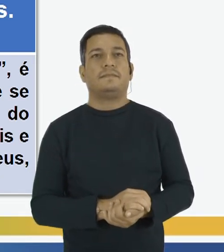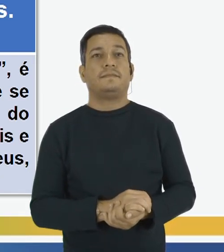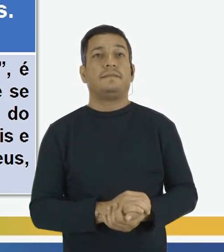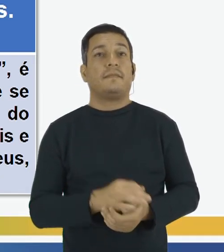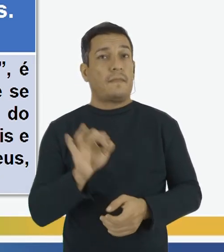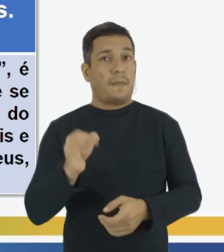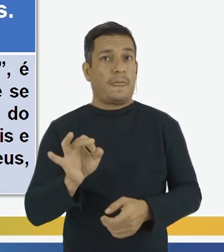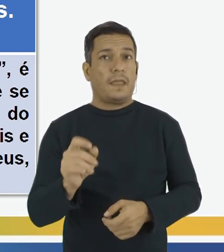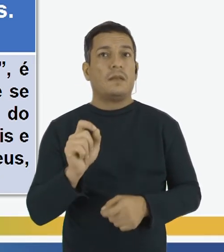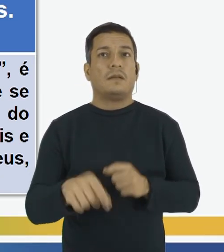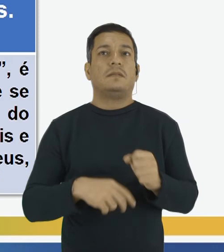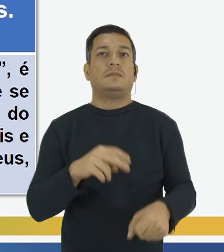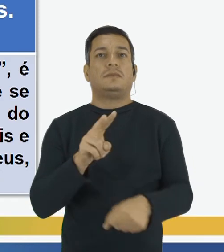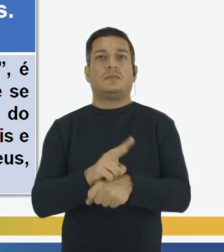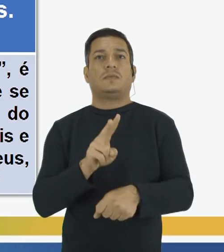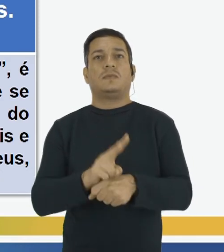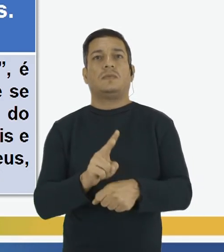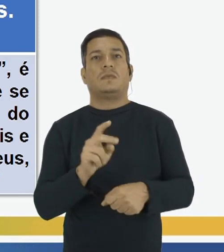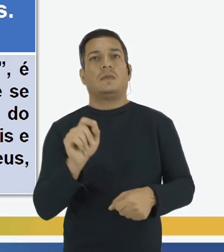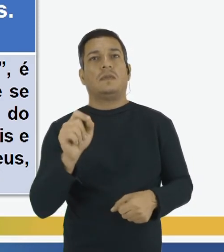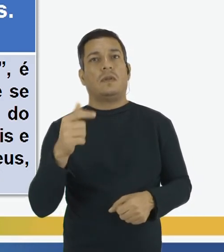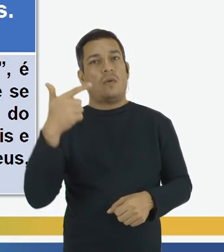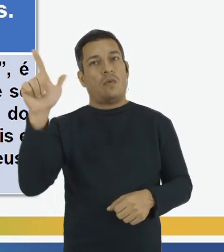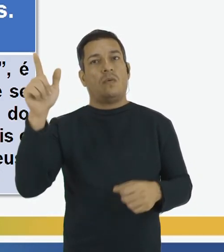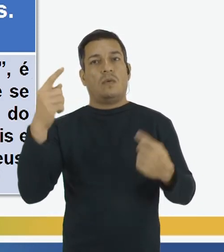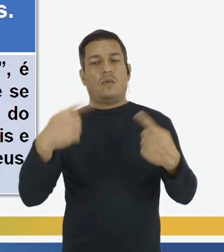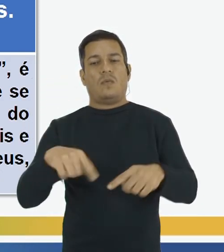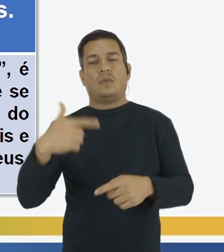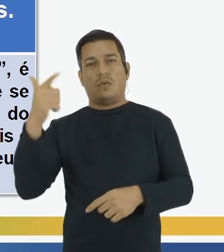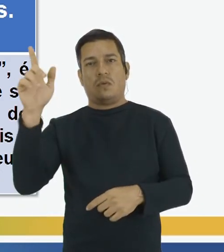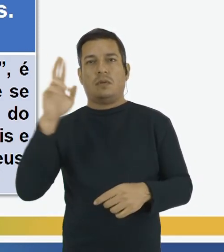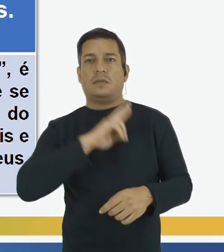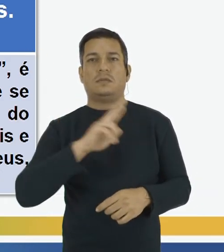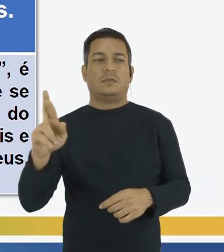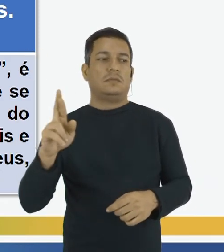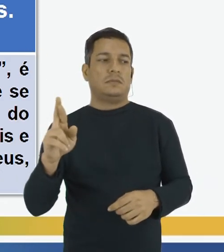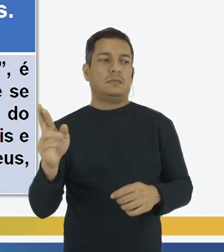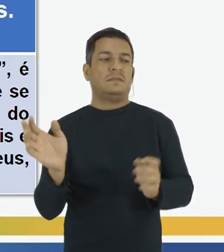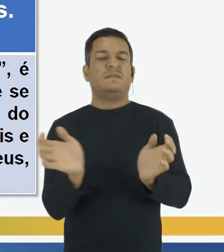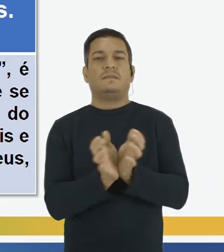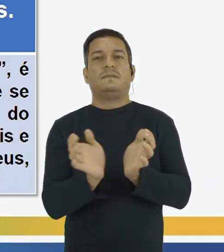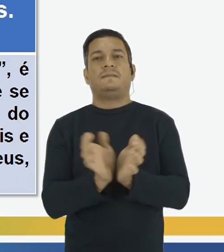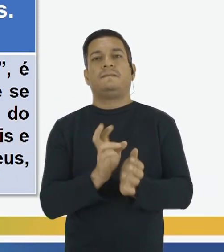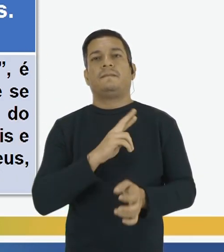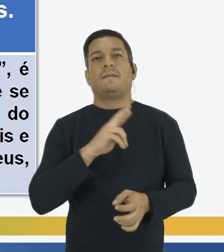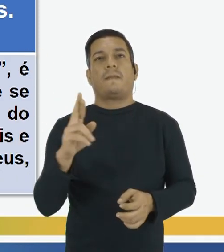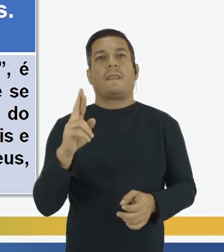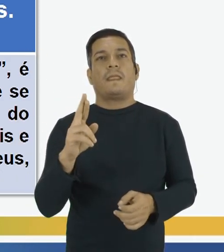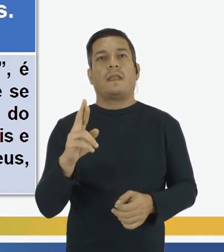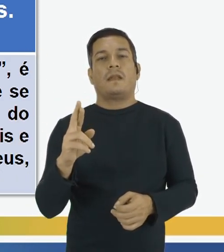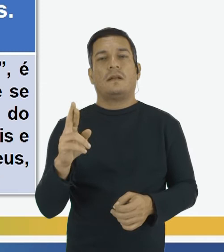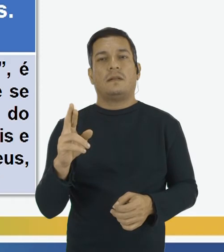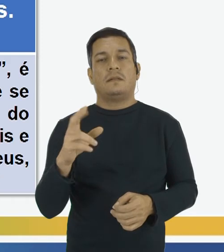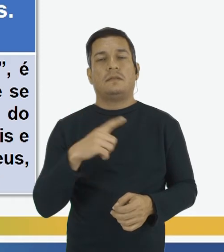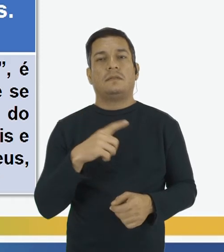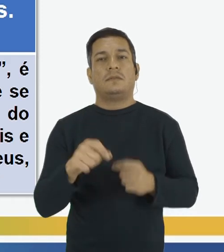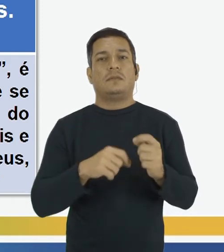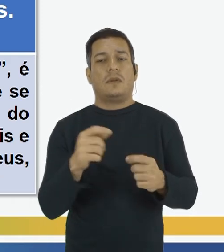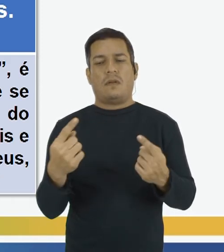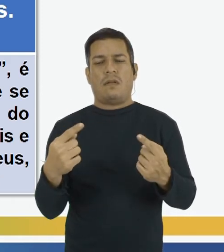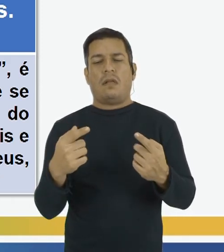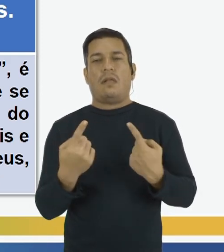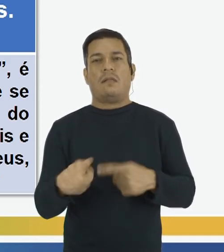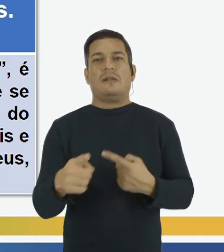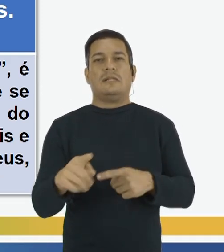Está correto defender contra outra religião? Então, quando um grupo religioso, meu grupo religioso tem que ofender o